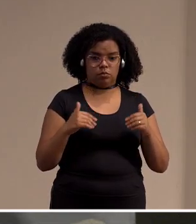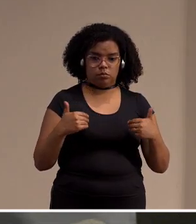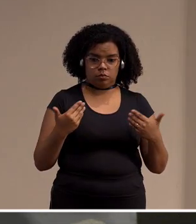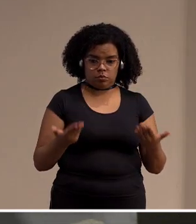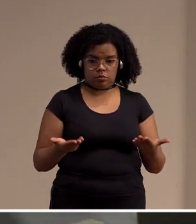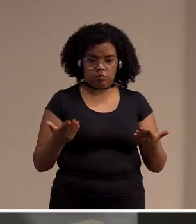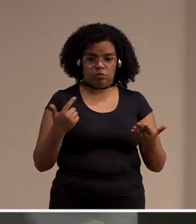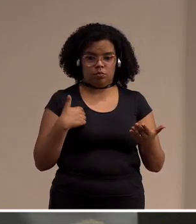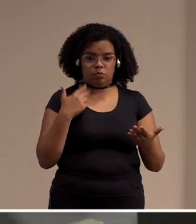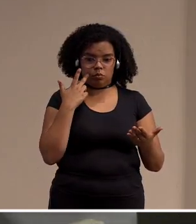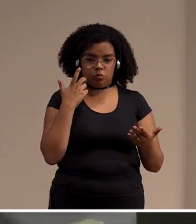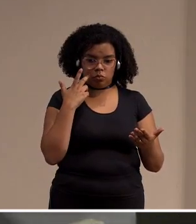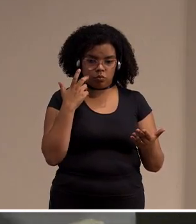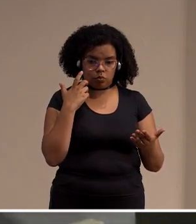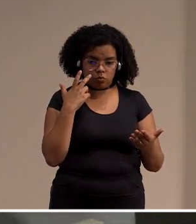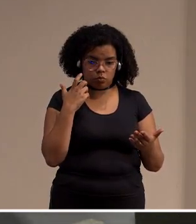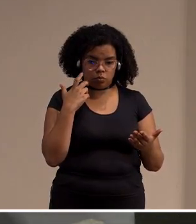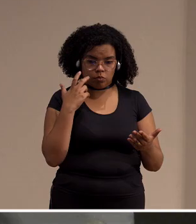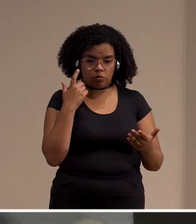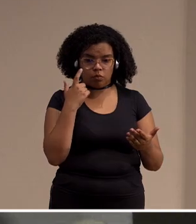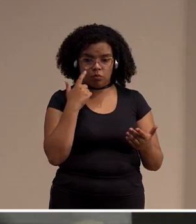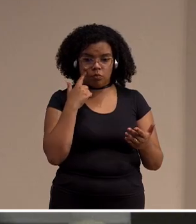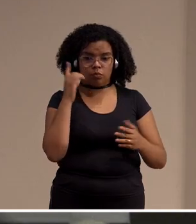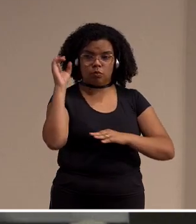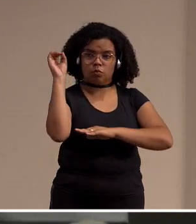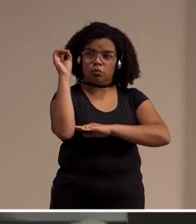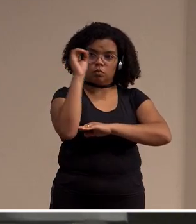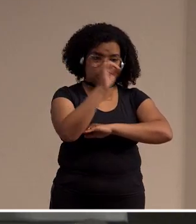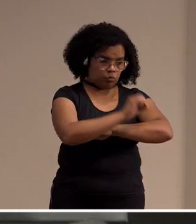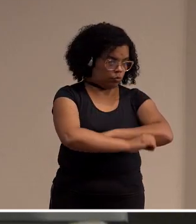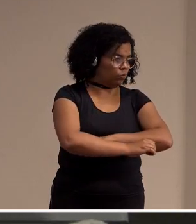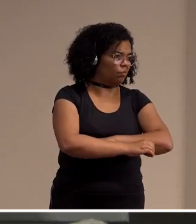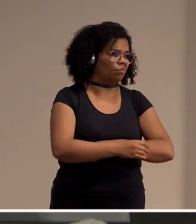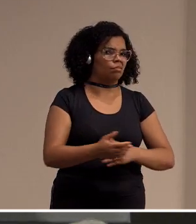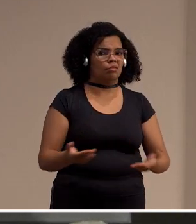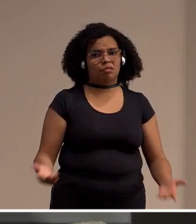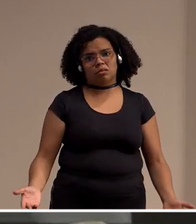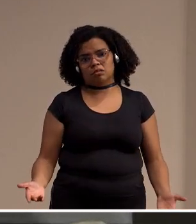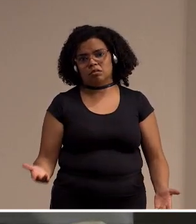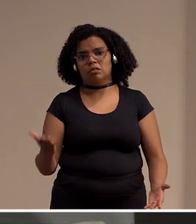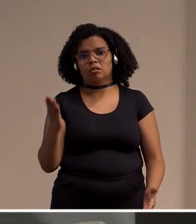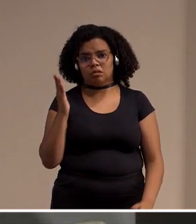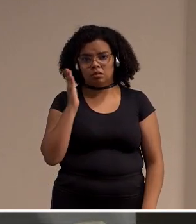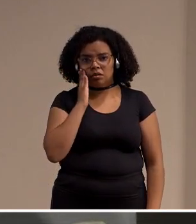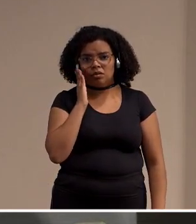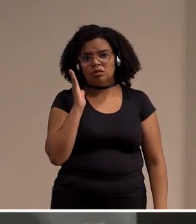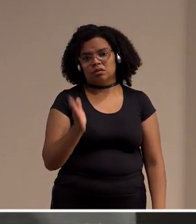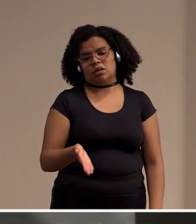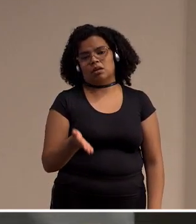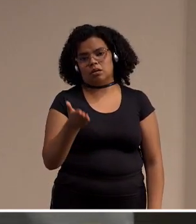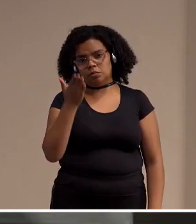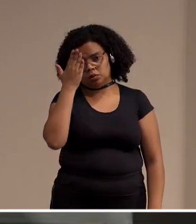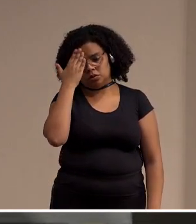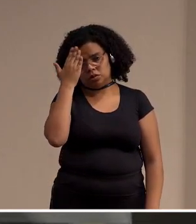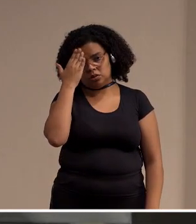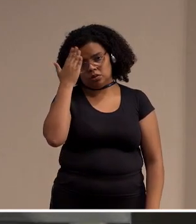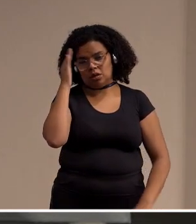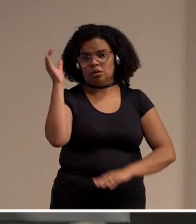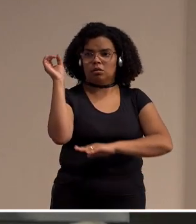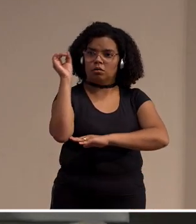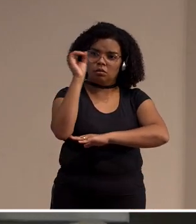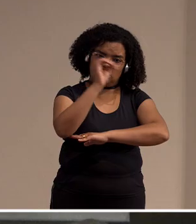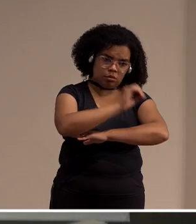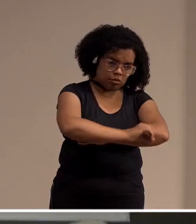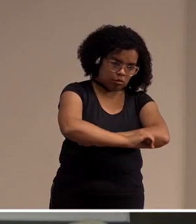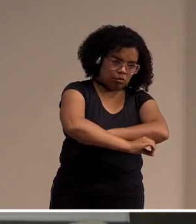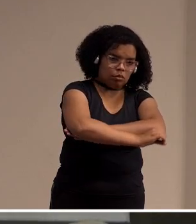É muito comum você ver nos livros, sei lá, o sol se pôs. Porra, desde Galileu a gente sabe que o sol não se põe mais, que é o contrário, né?